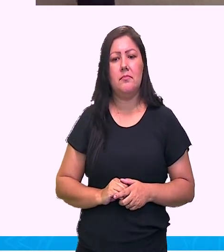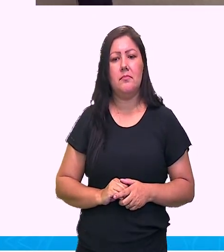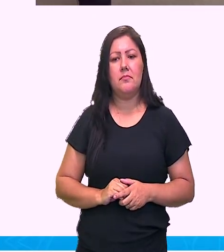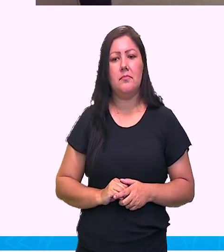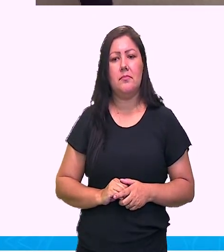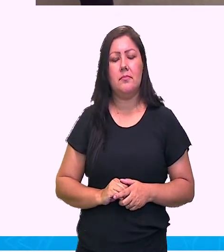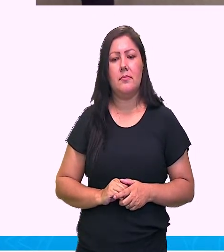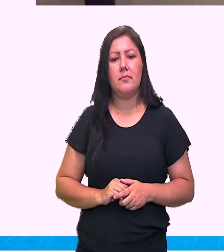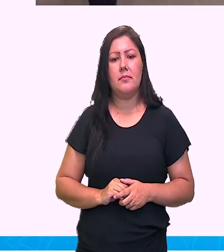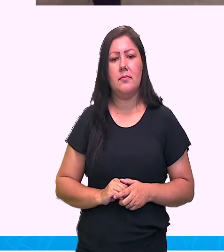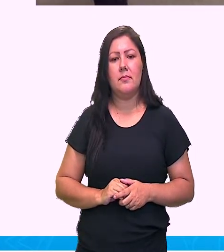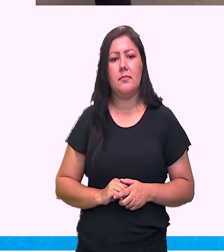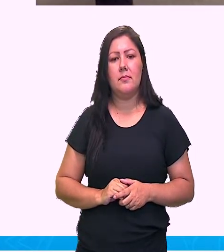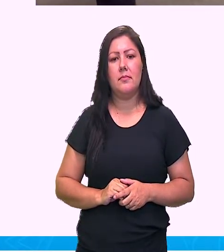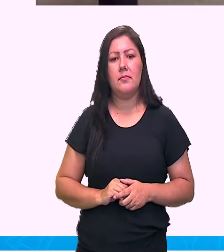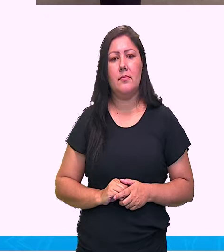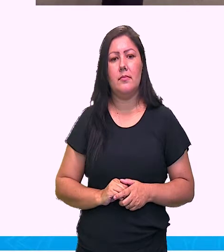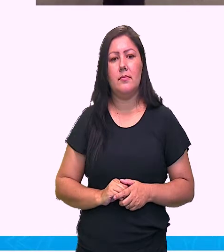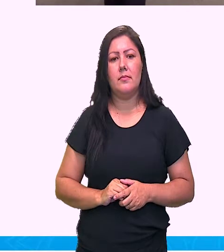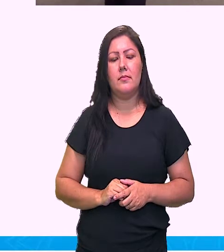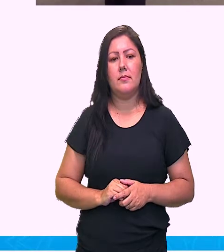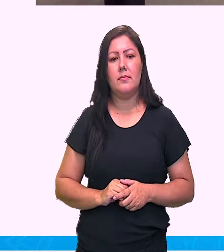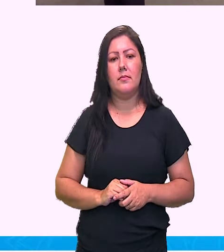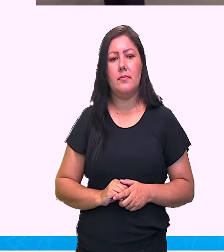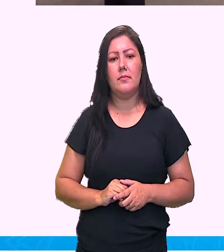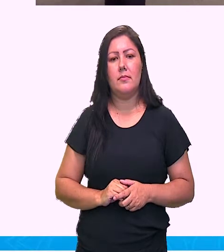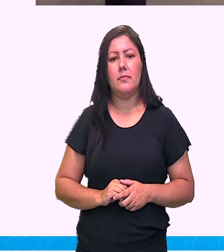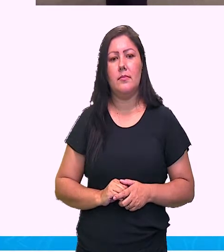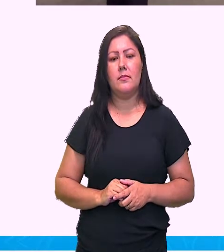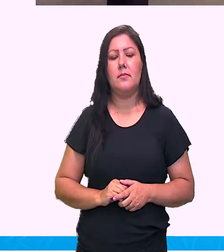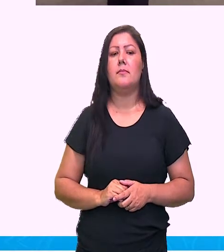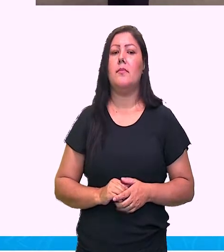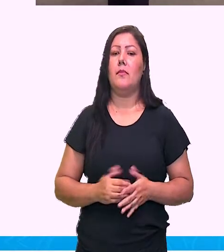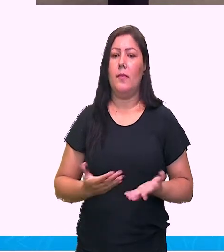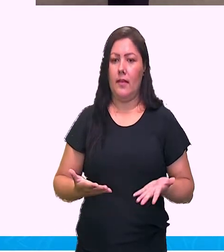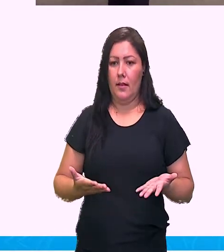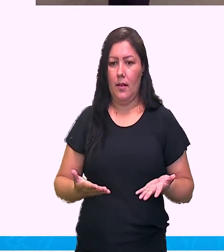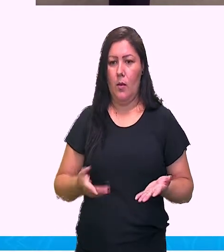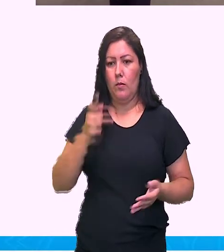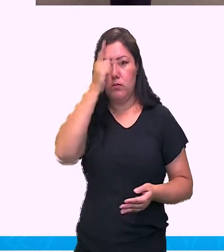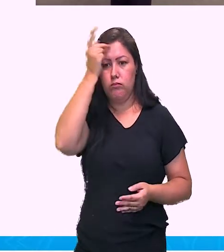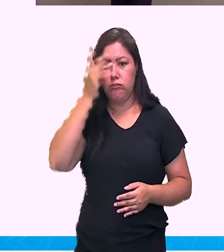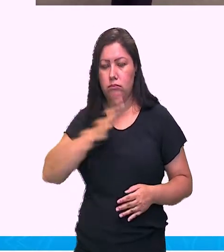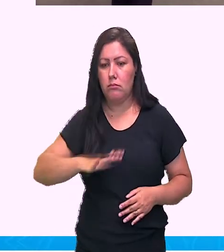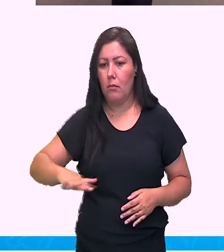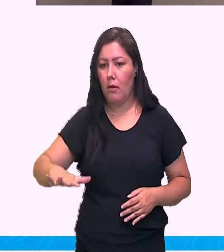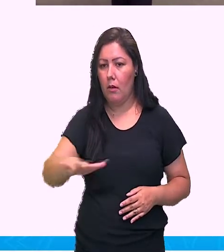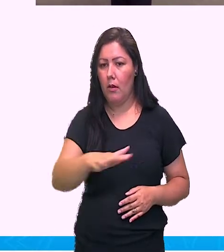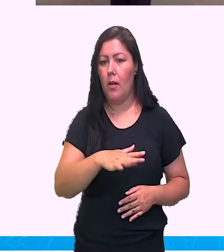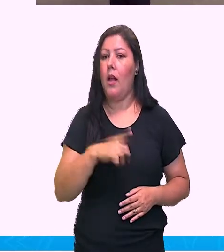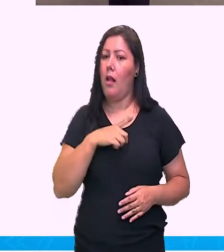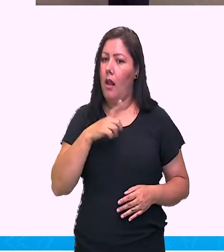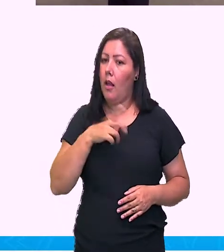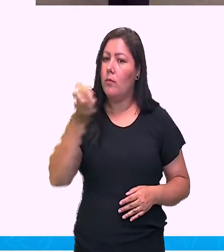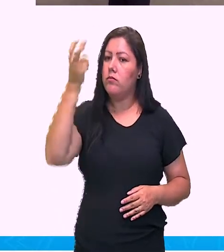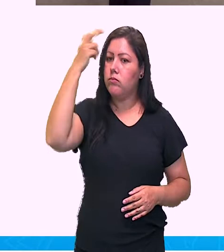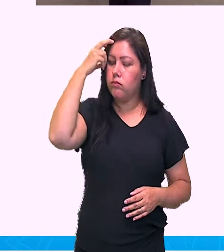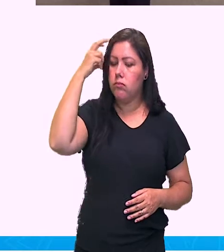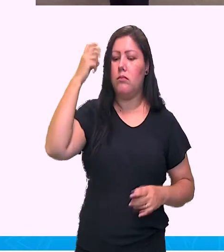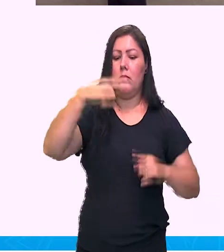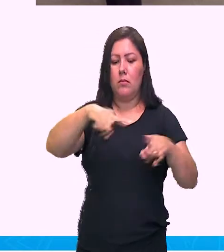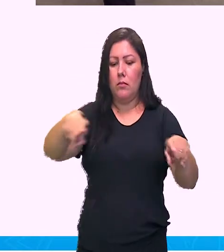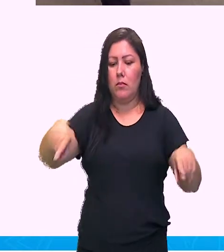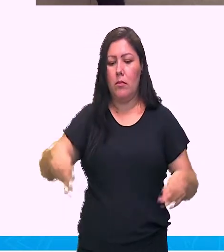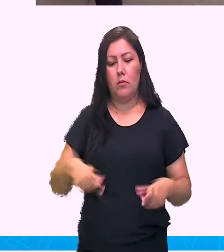Correto? E aí? Nós temos um povo que tem uma cultura, que tem um território. Então, nós somos